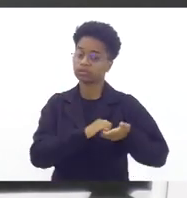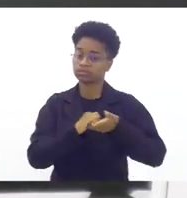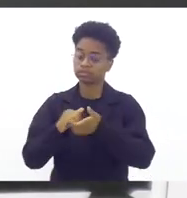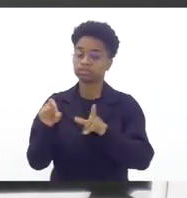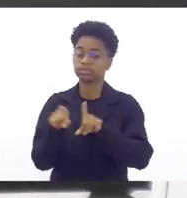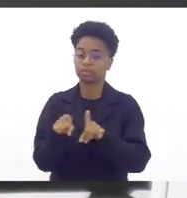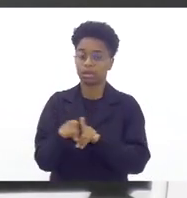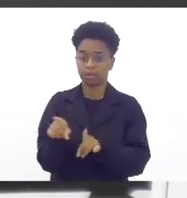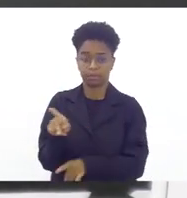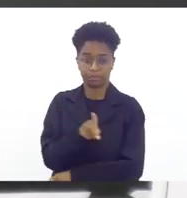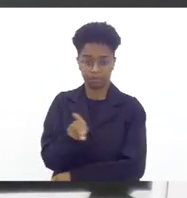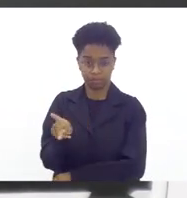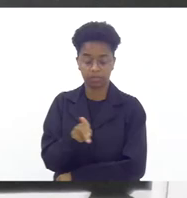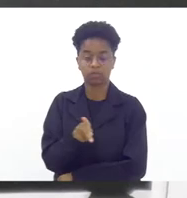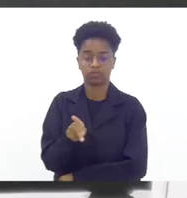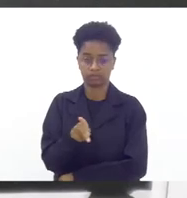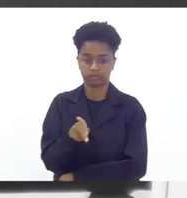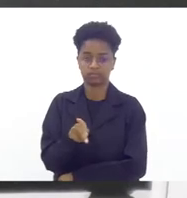professores